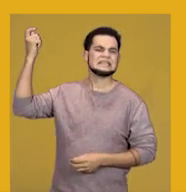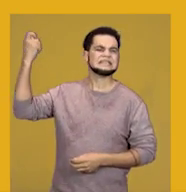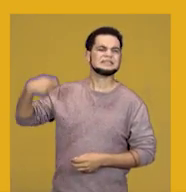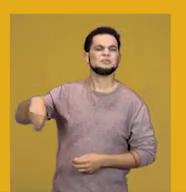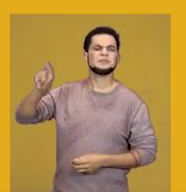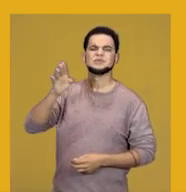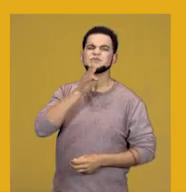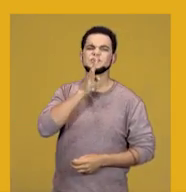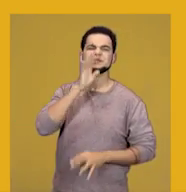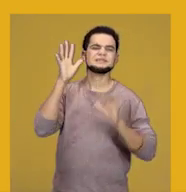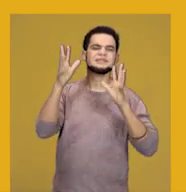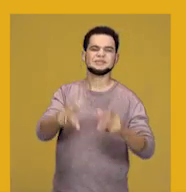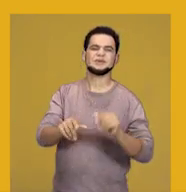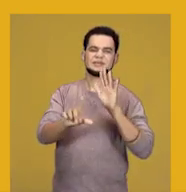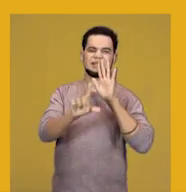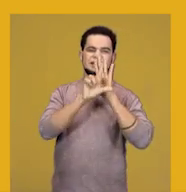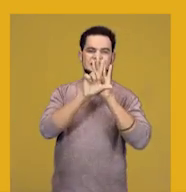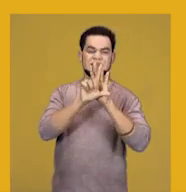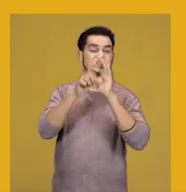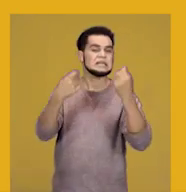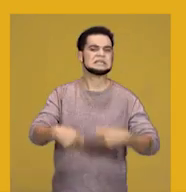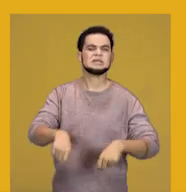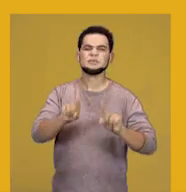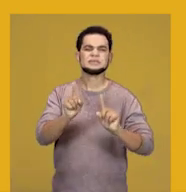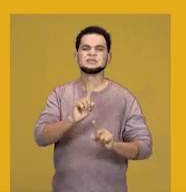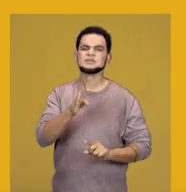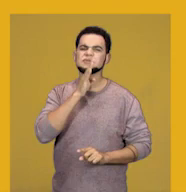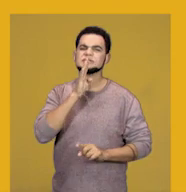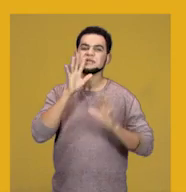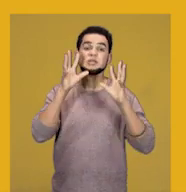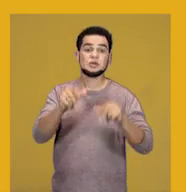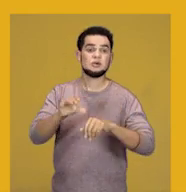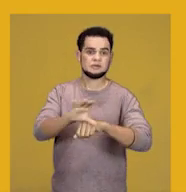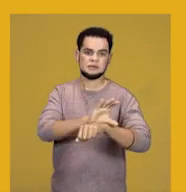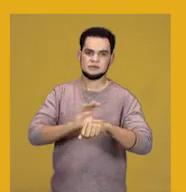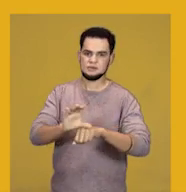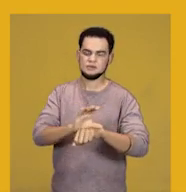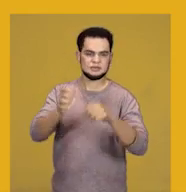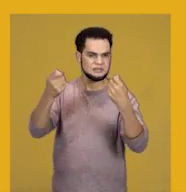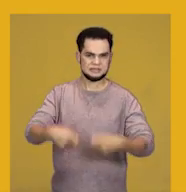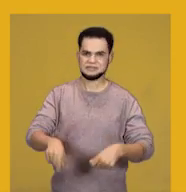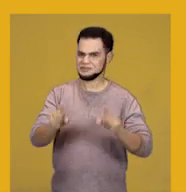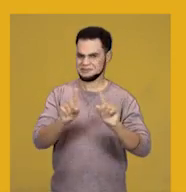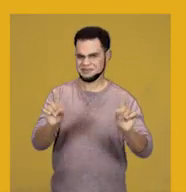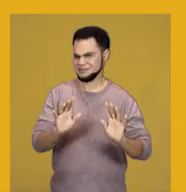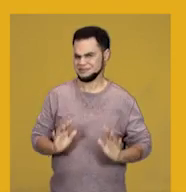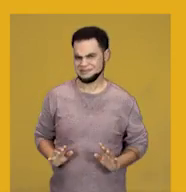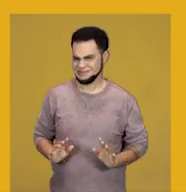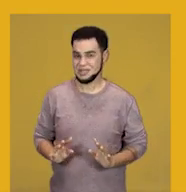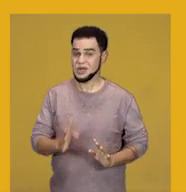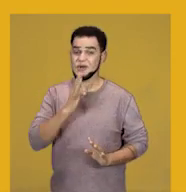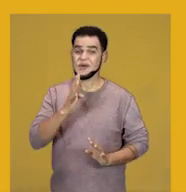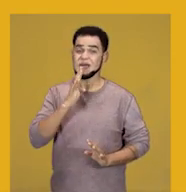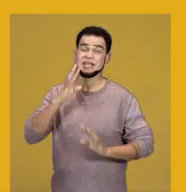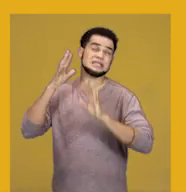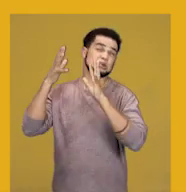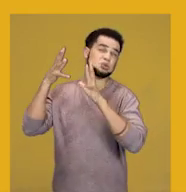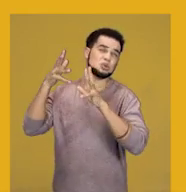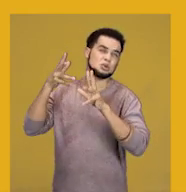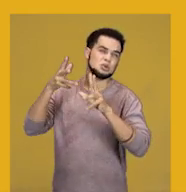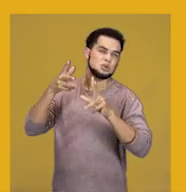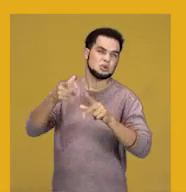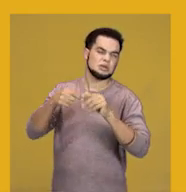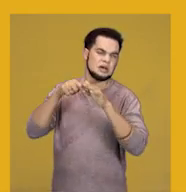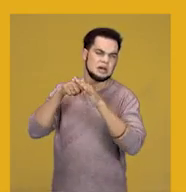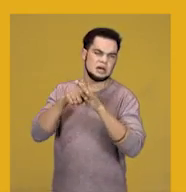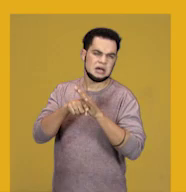leis, a gente não precisa conhecer toda a Constituição, a gente não precisa conhecer todos os direitos e deveres